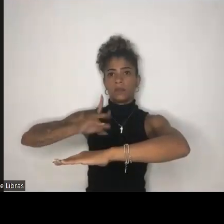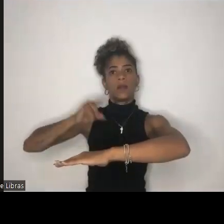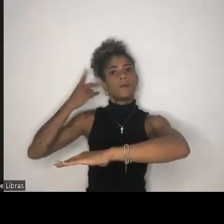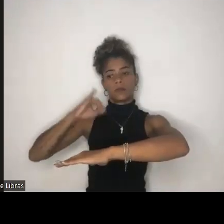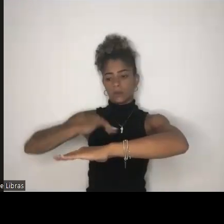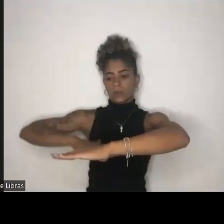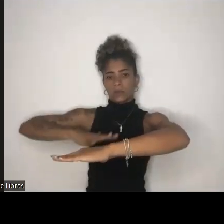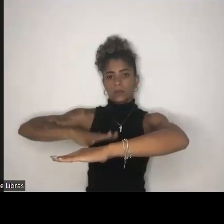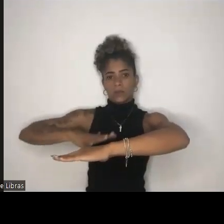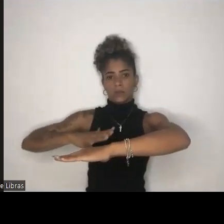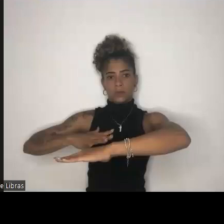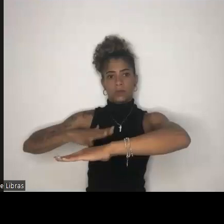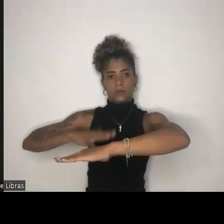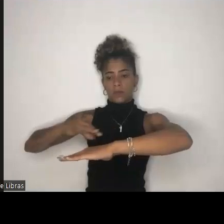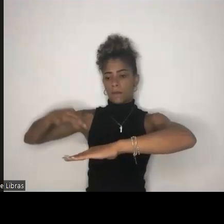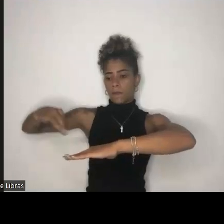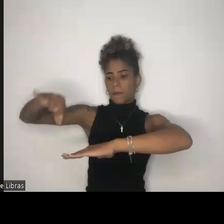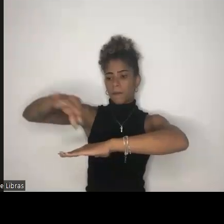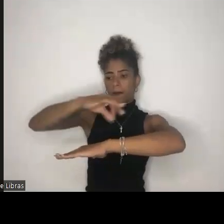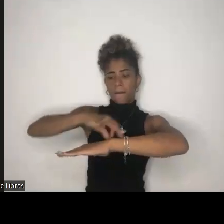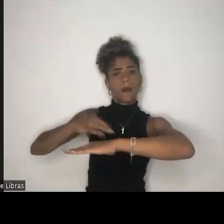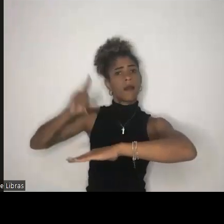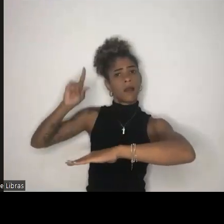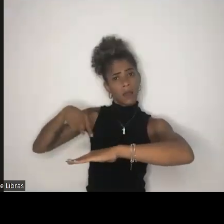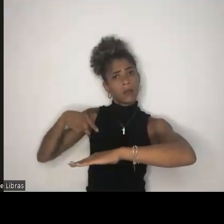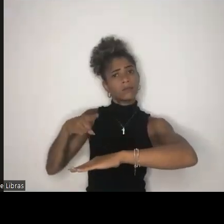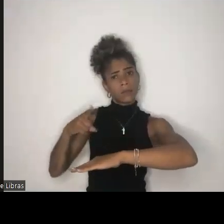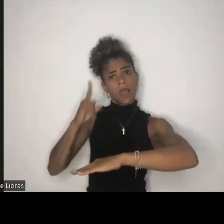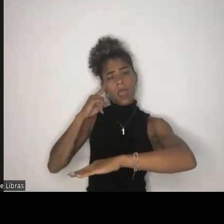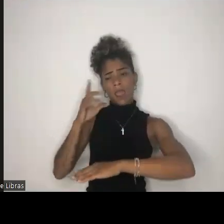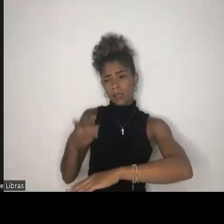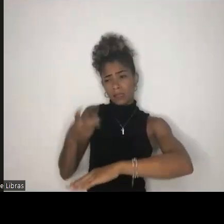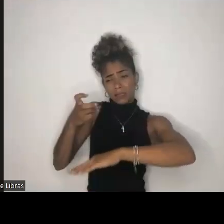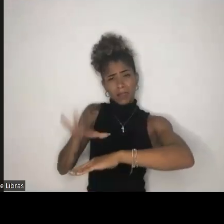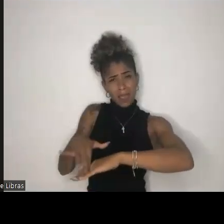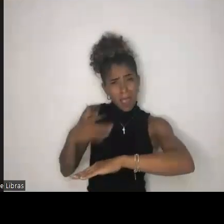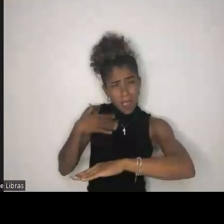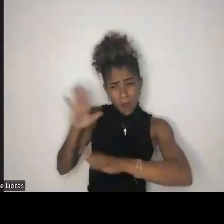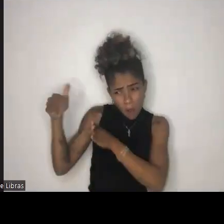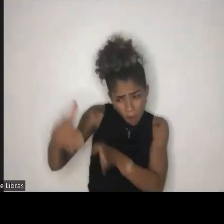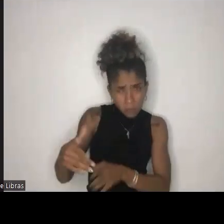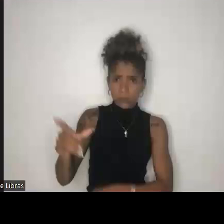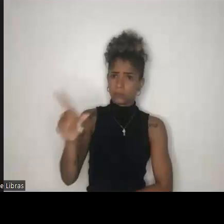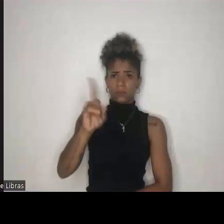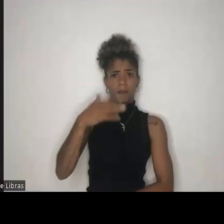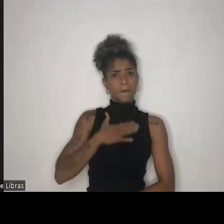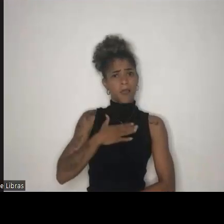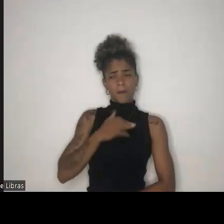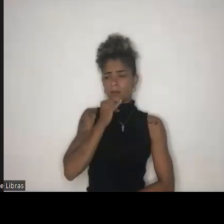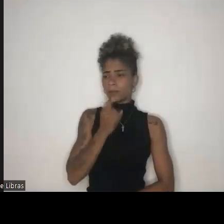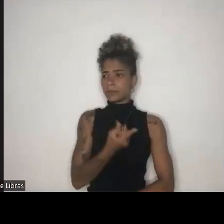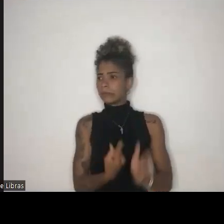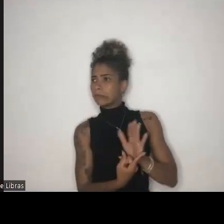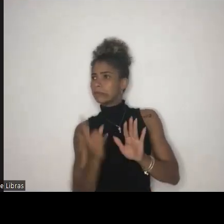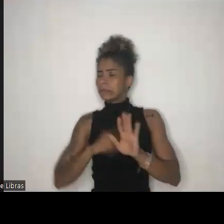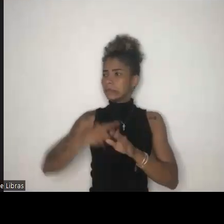eu desenhava prototipando na parede cara eu nunca fui especialista disso mas custa alguma coisa você pensar assim